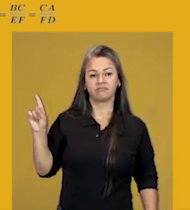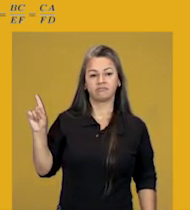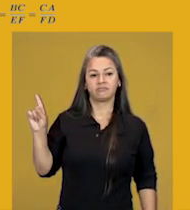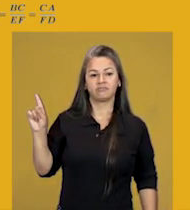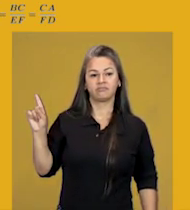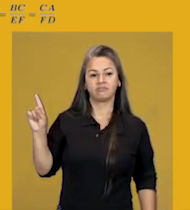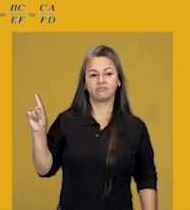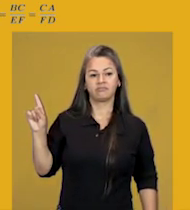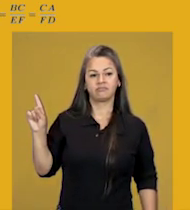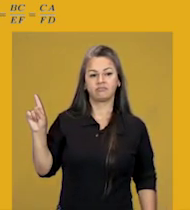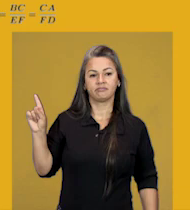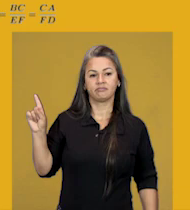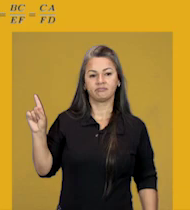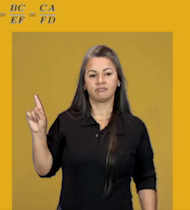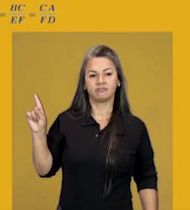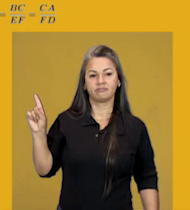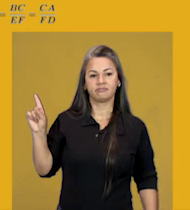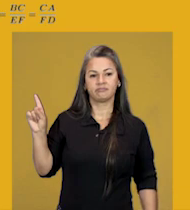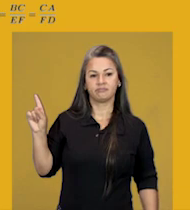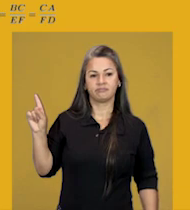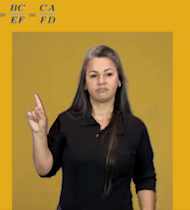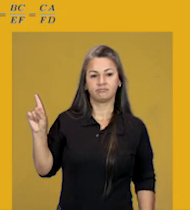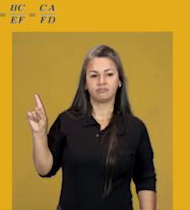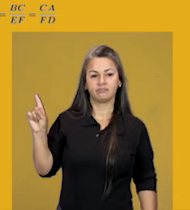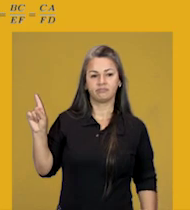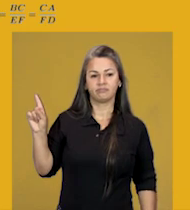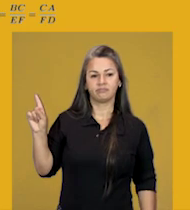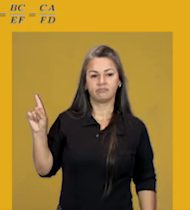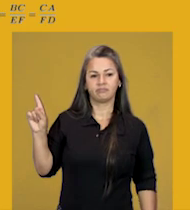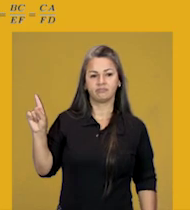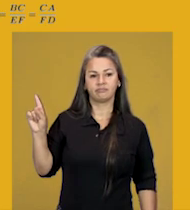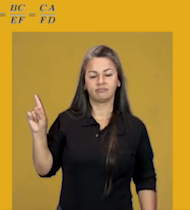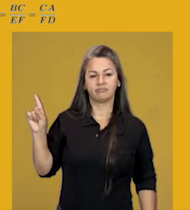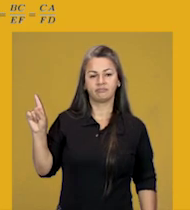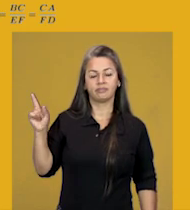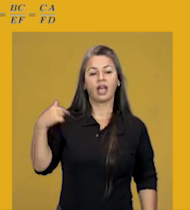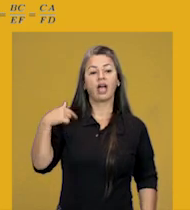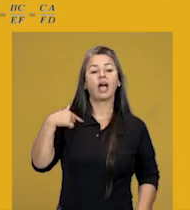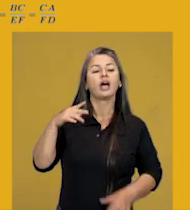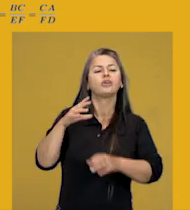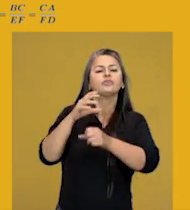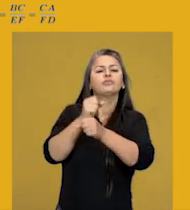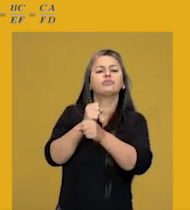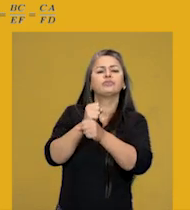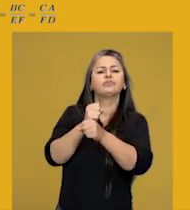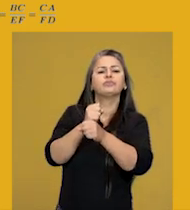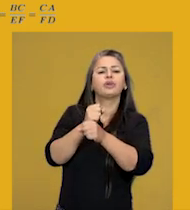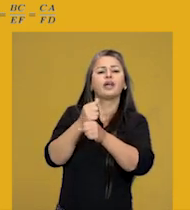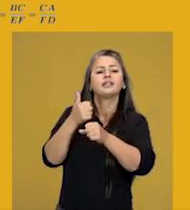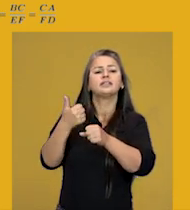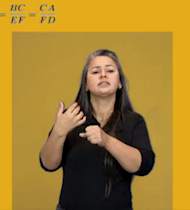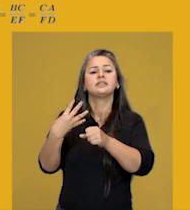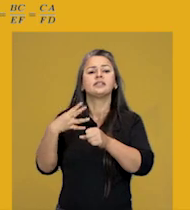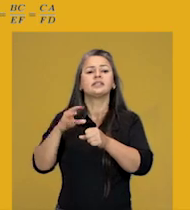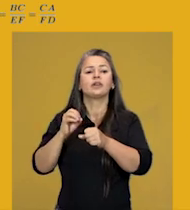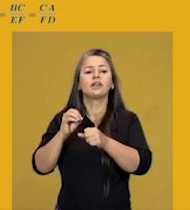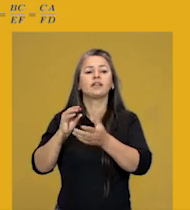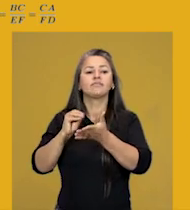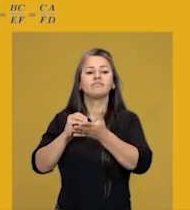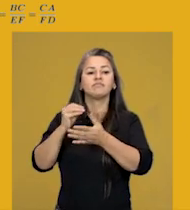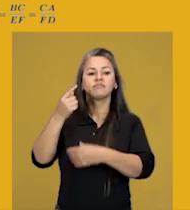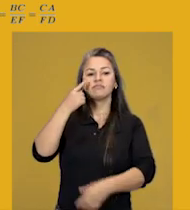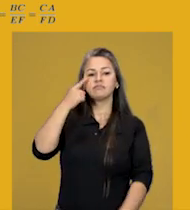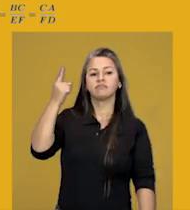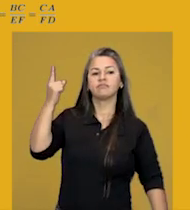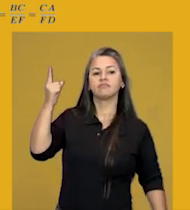é 110 graus. 110 com 30, nós temos 140. Para 180, falta 40. Tem